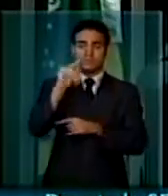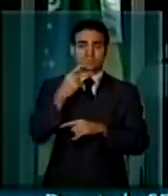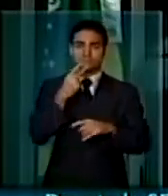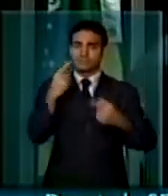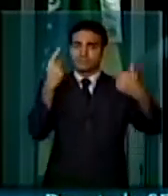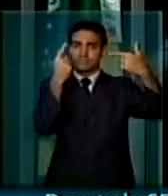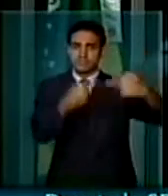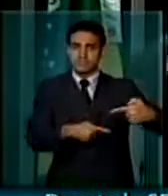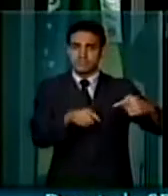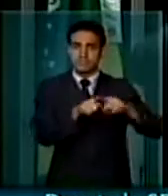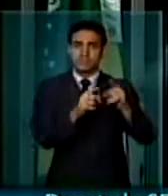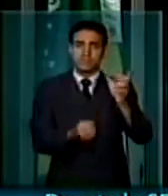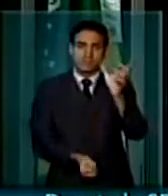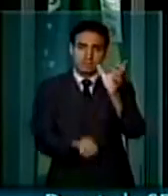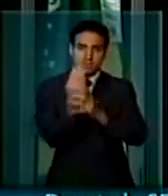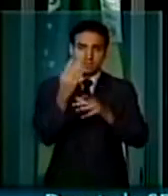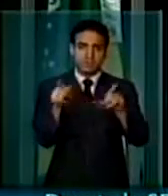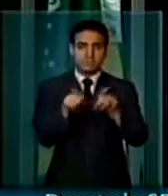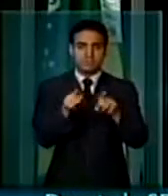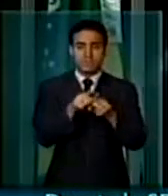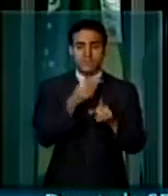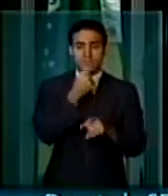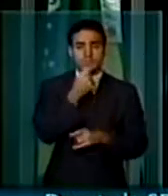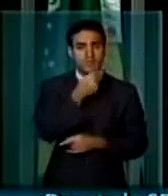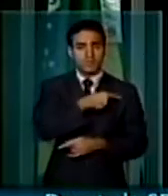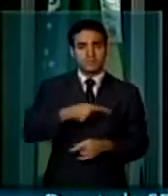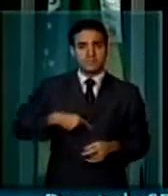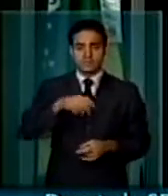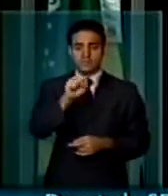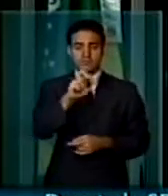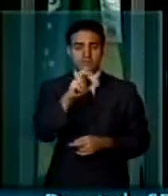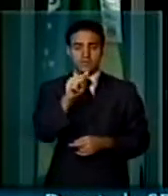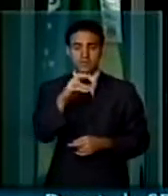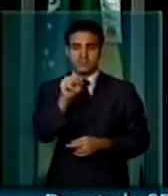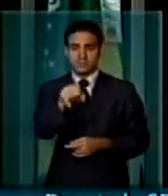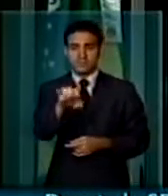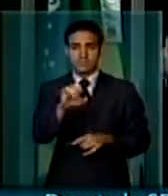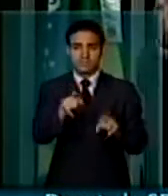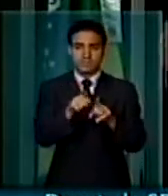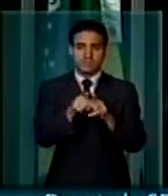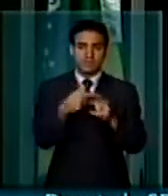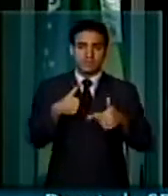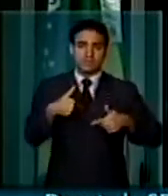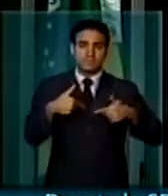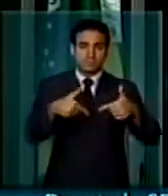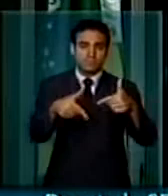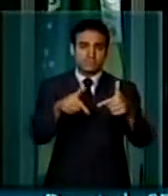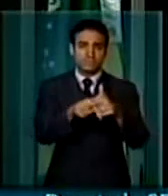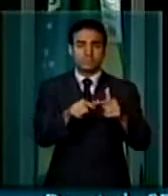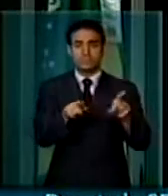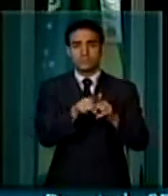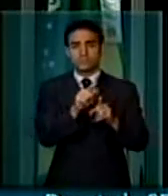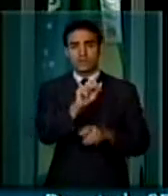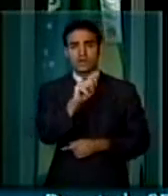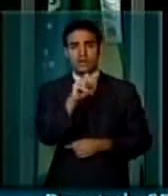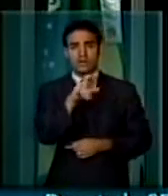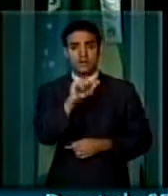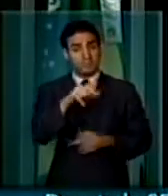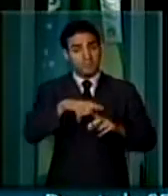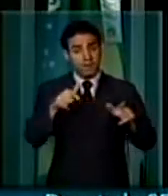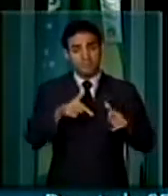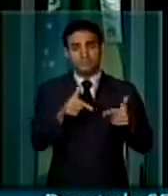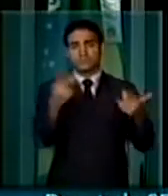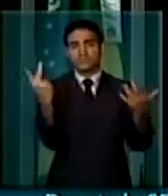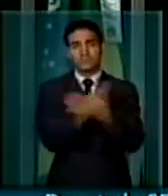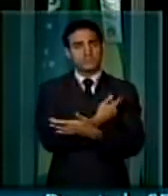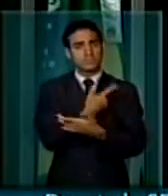e estabeleceram, após Sarkozy, uma grande repressão de combate ao garimpo. E por isso tem